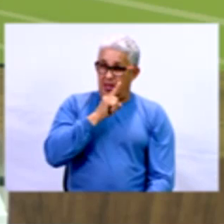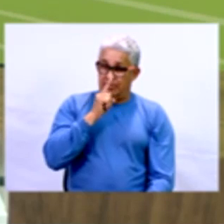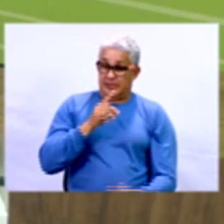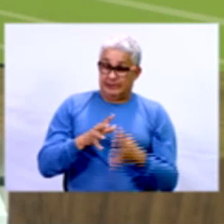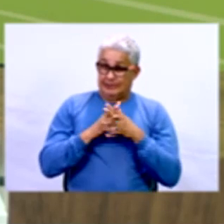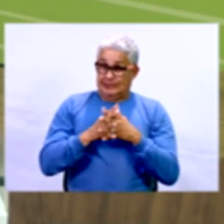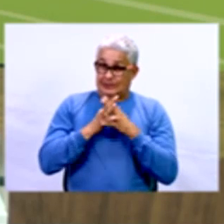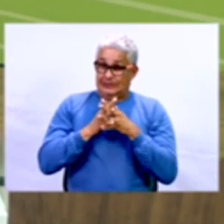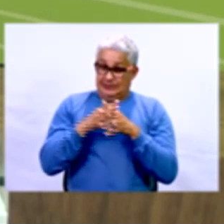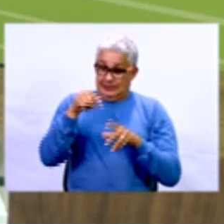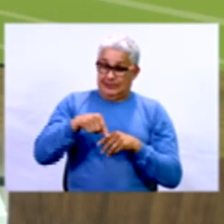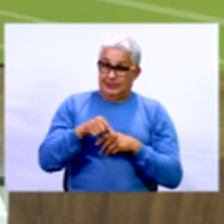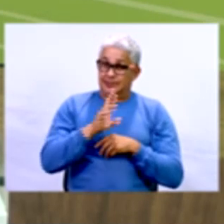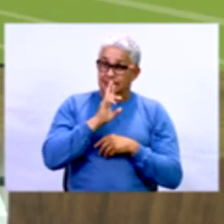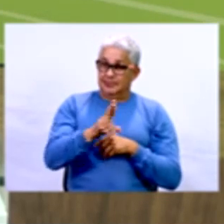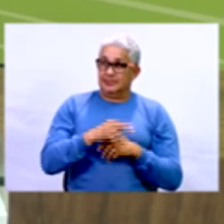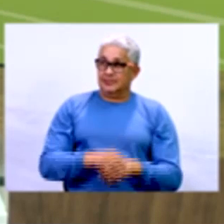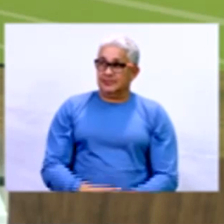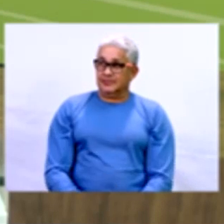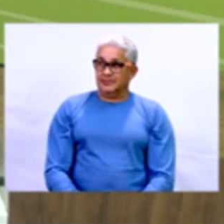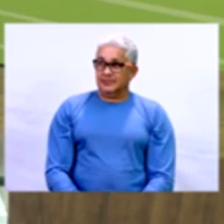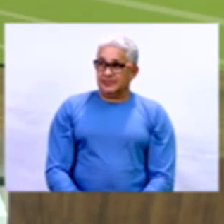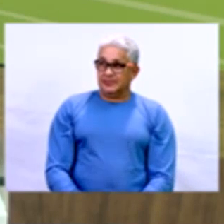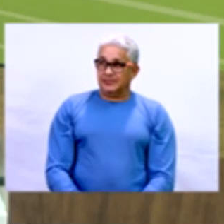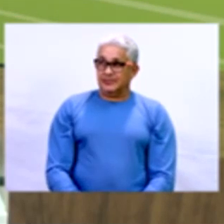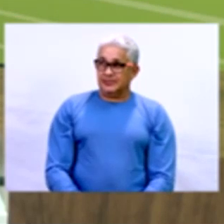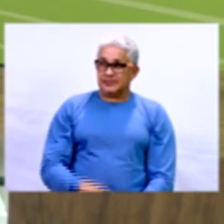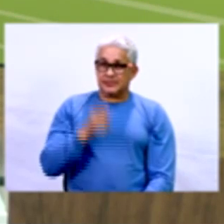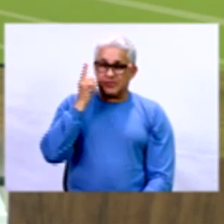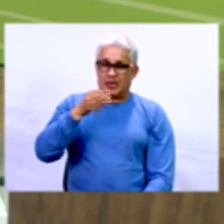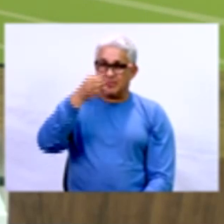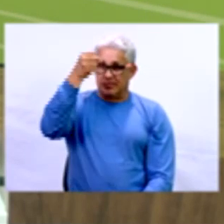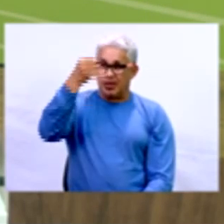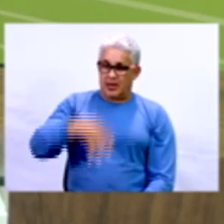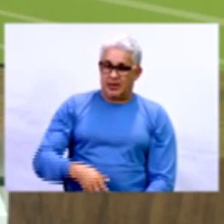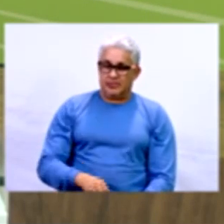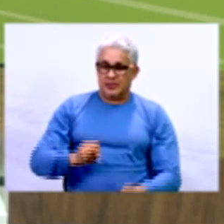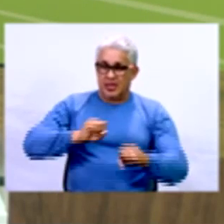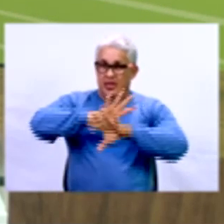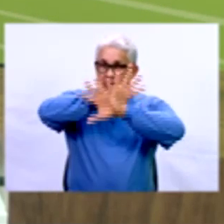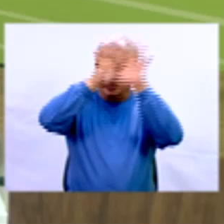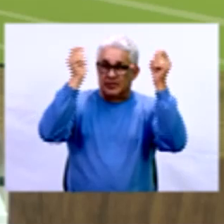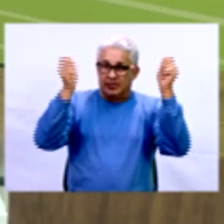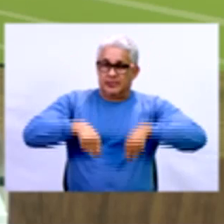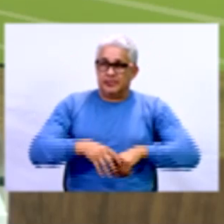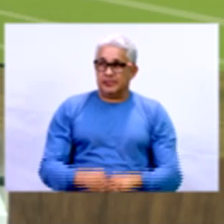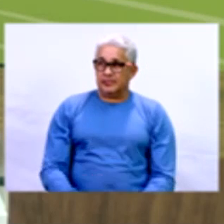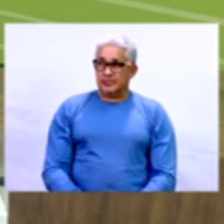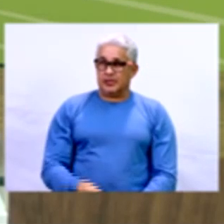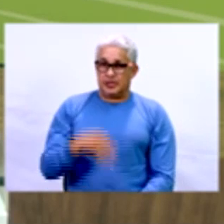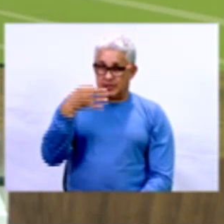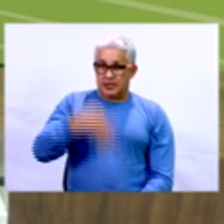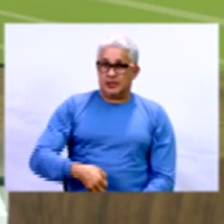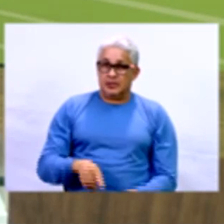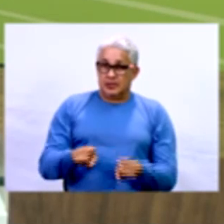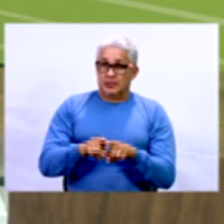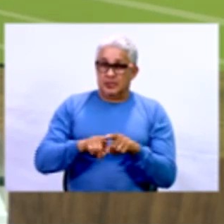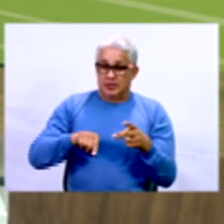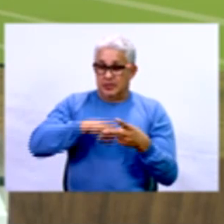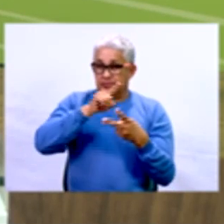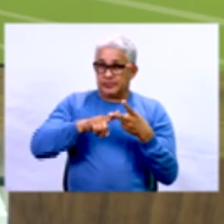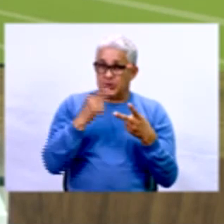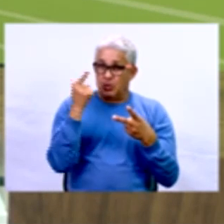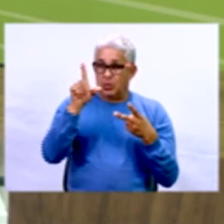embaralhamento aqui nas respostas, mas ele conseguiu explicar de uma forma mais clara e aí realmente está correto. E a outra é o